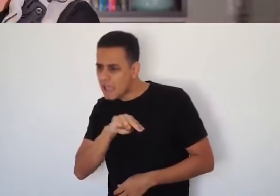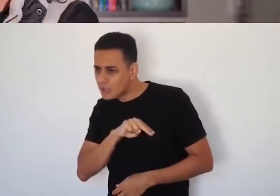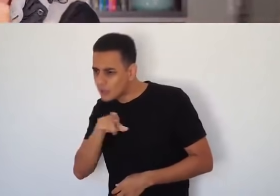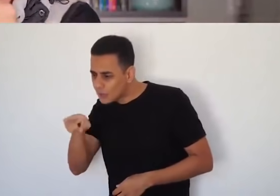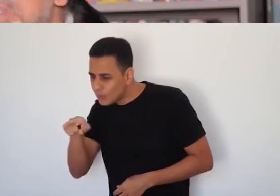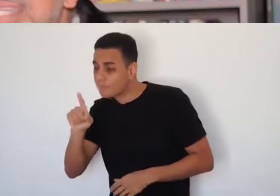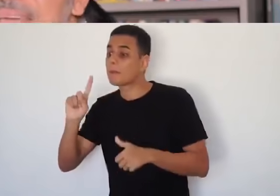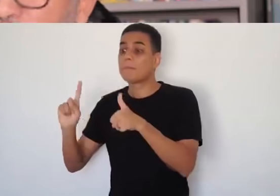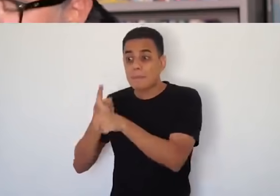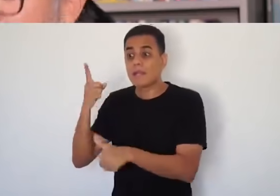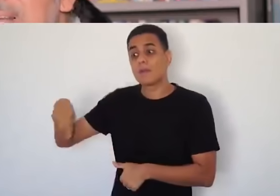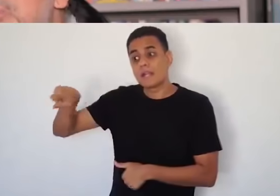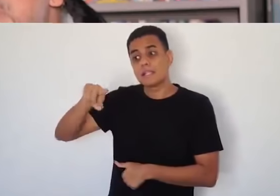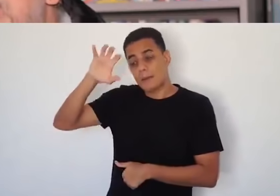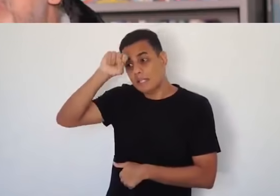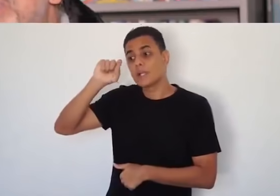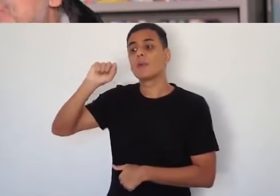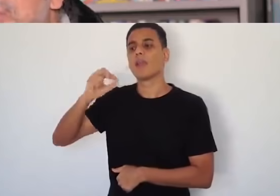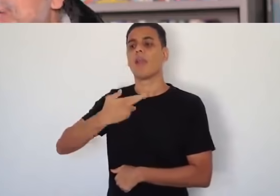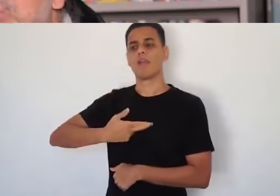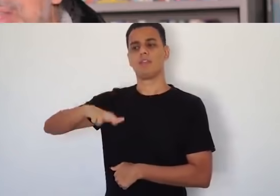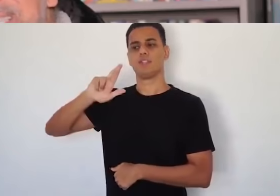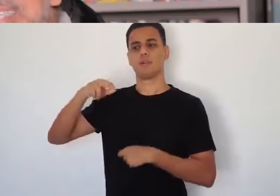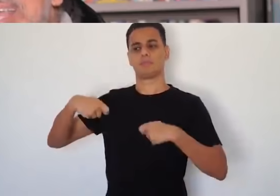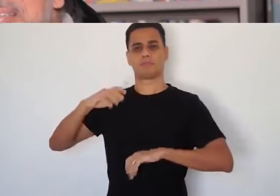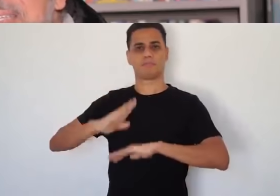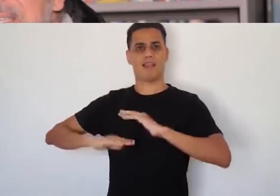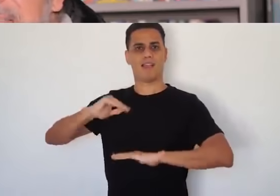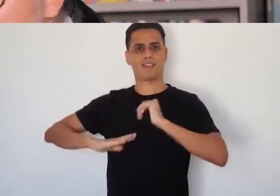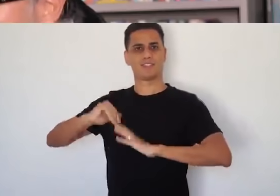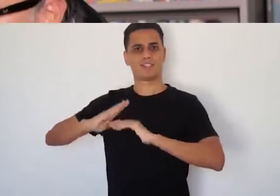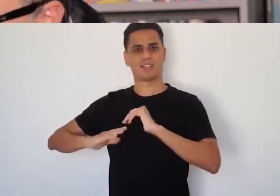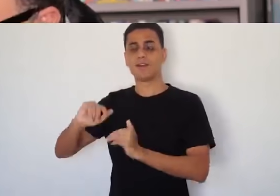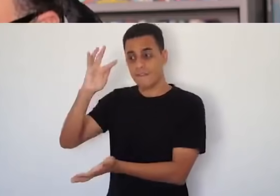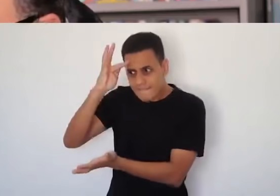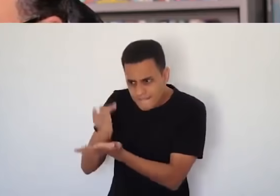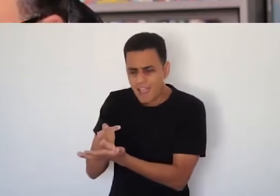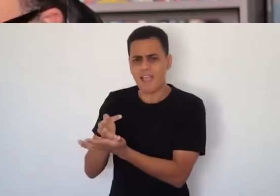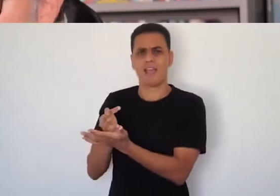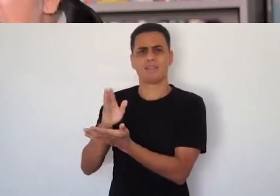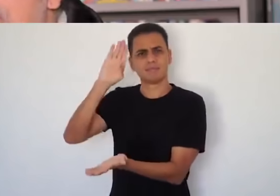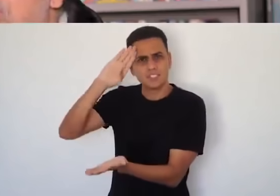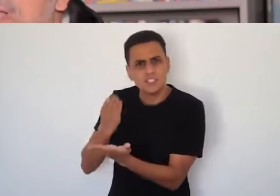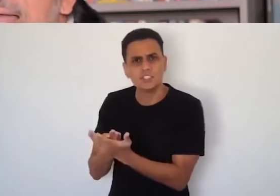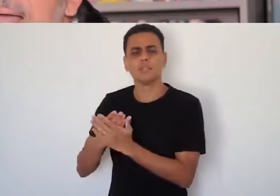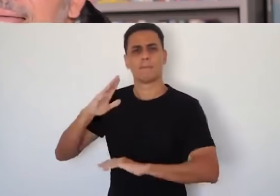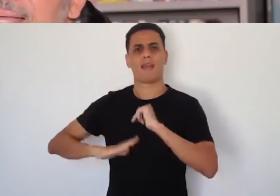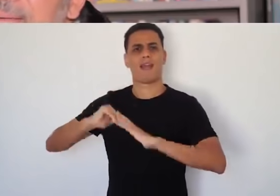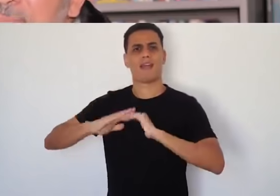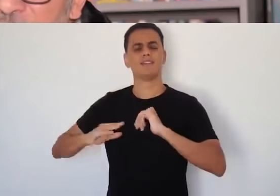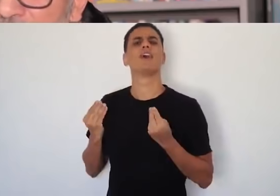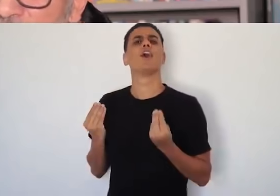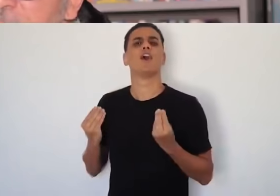seus pais, os netos cuidando dos seus avós, quando esses têm necessidade. Ele está dizendo que